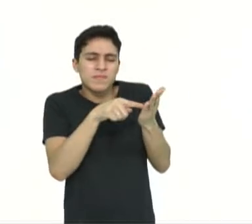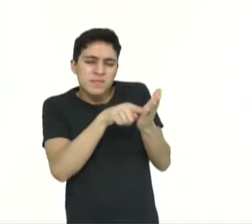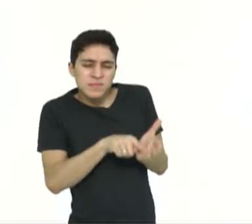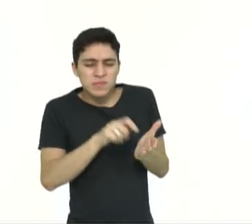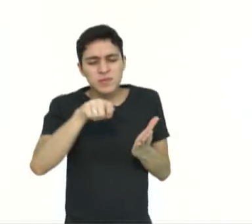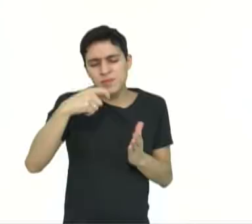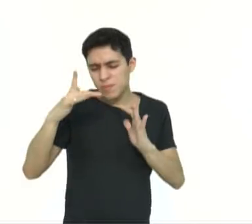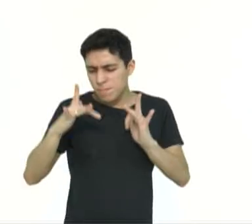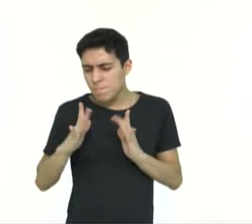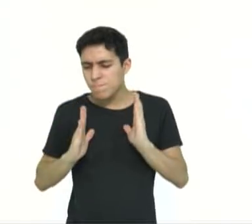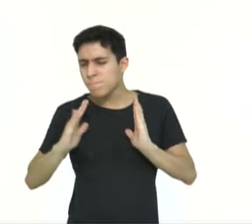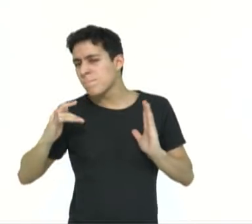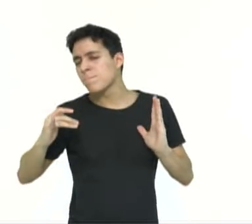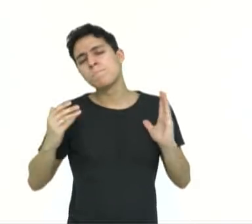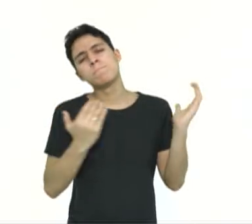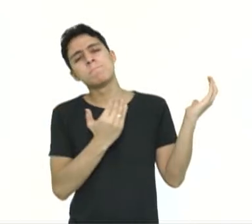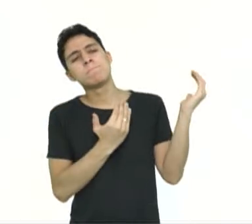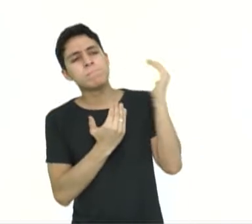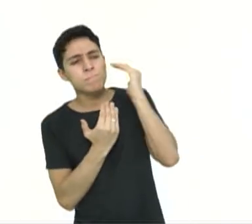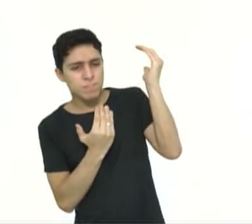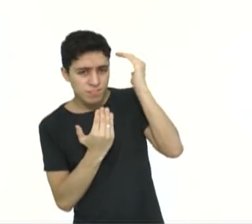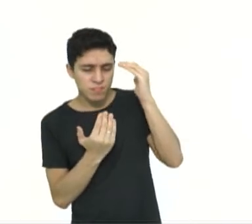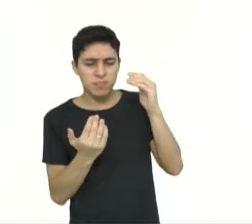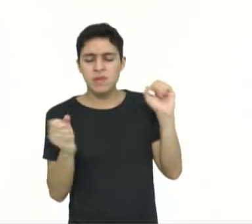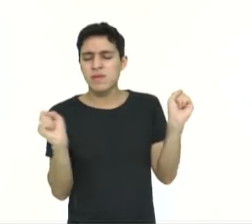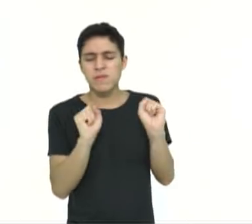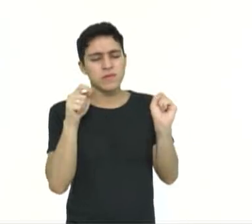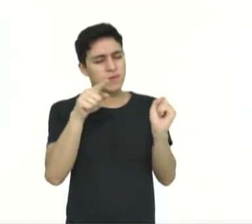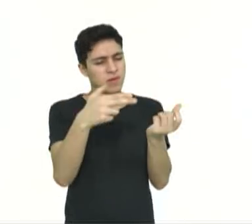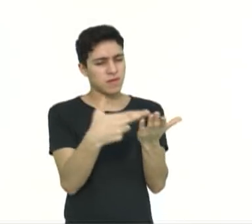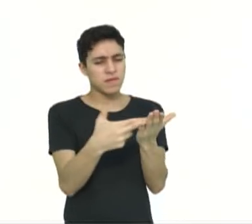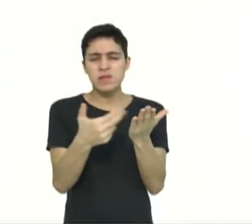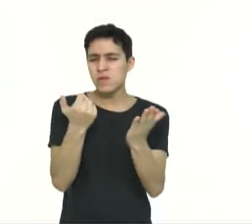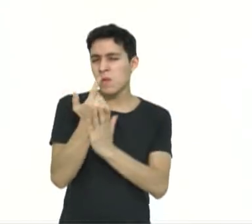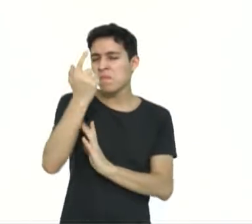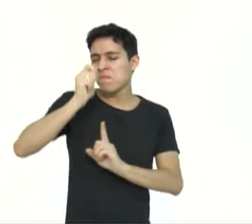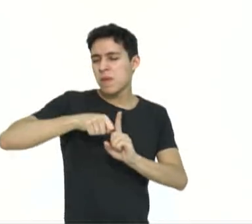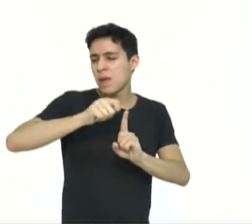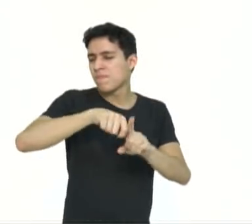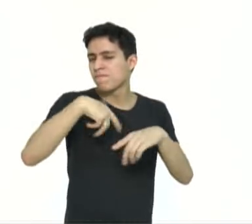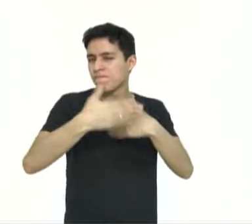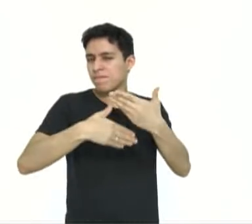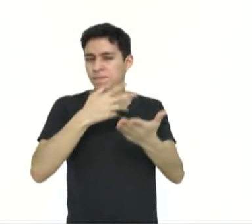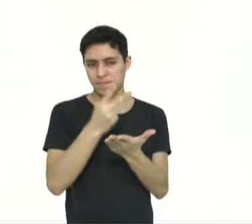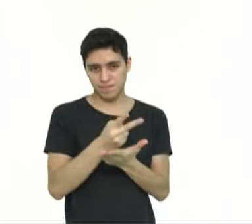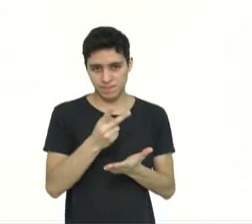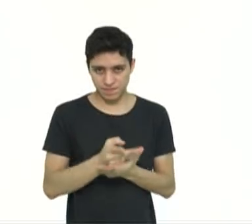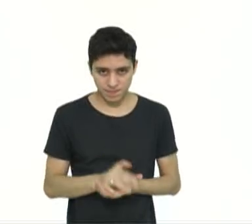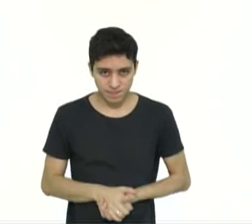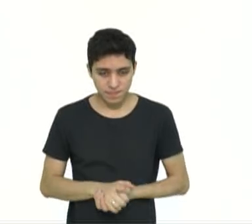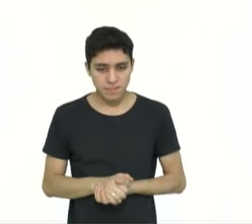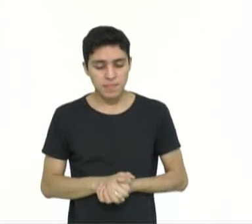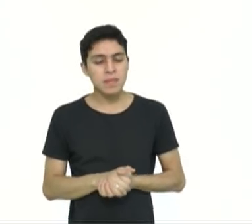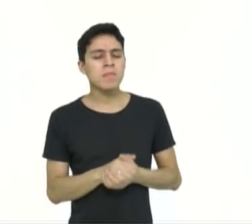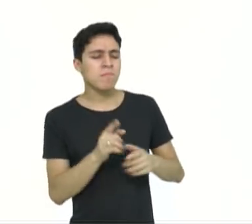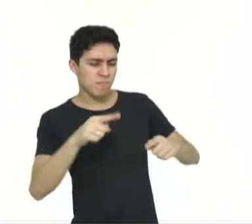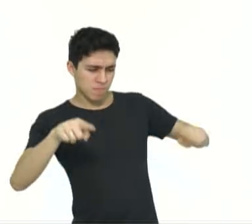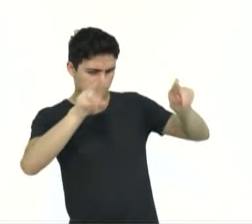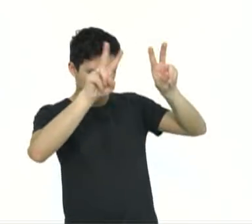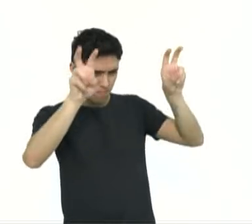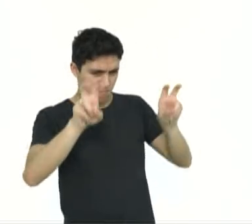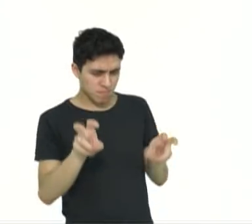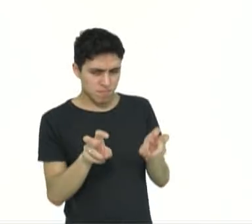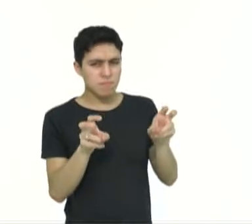na adolescência. Sou fã da revista, compro todo mês. Além dessas matérias importantes